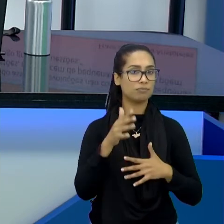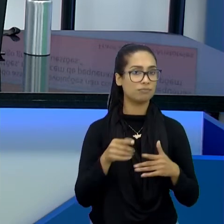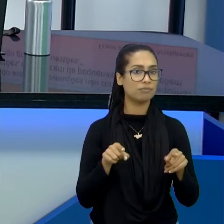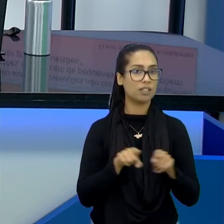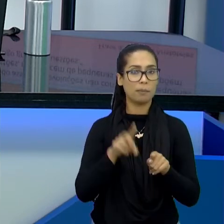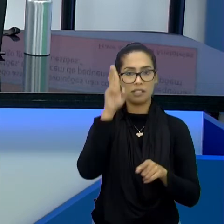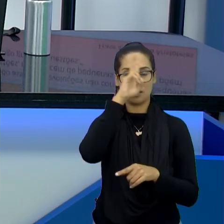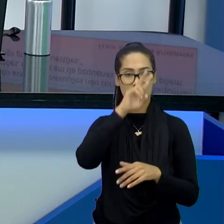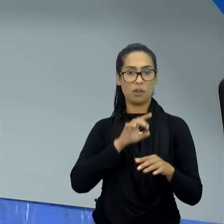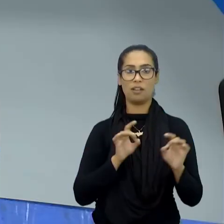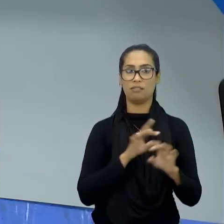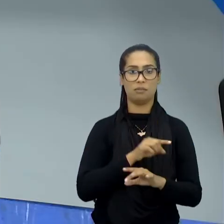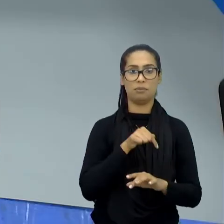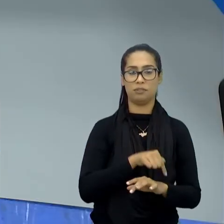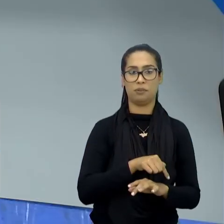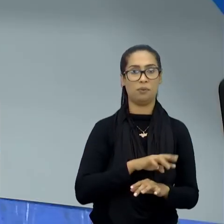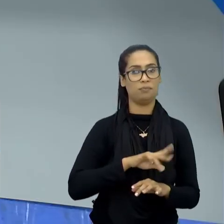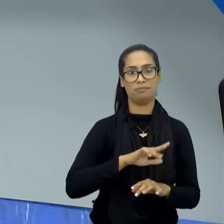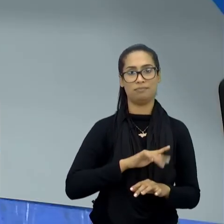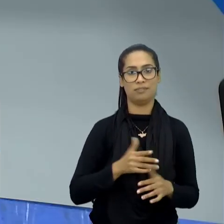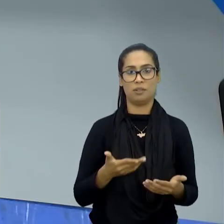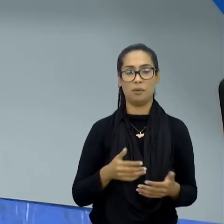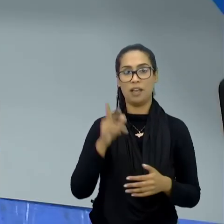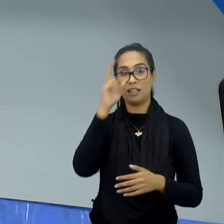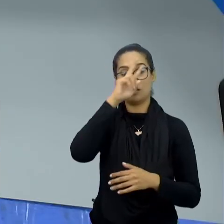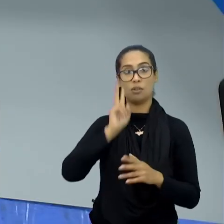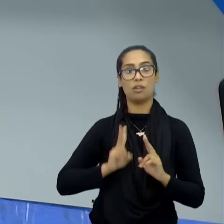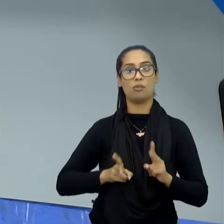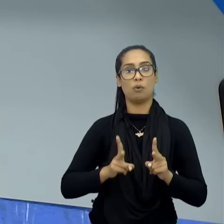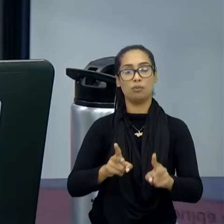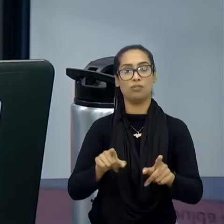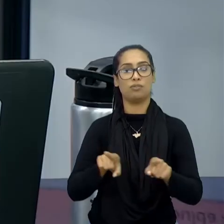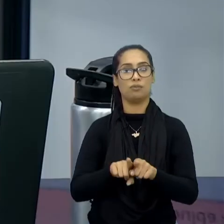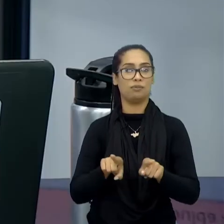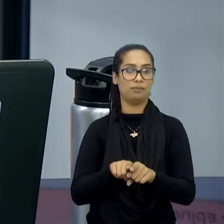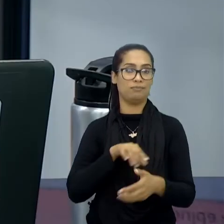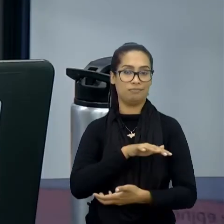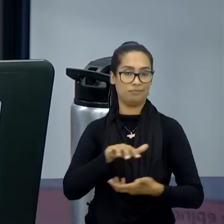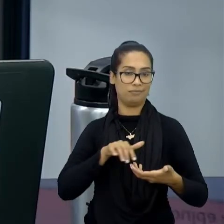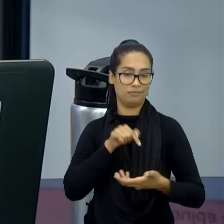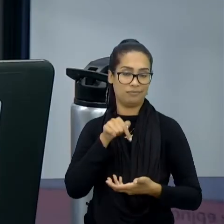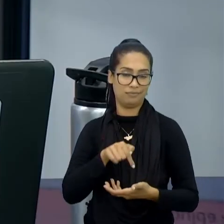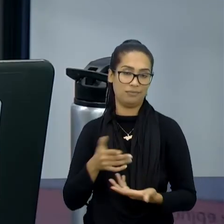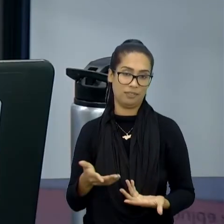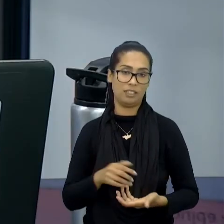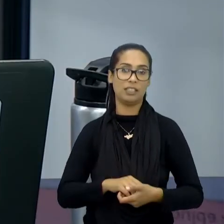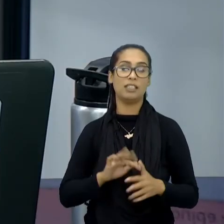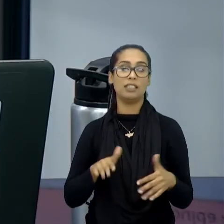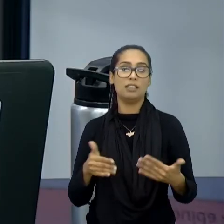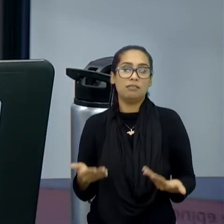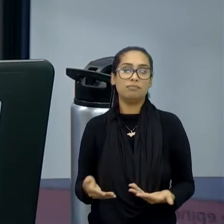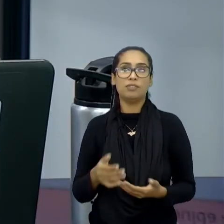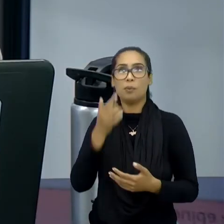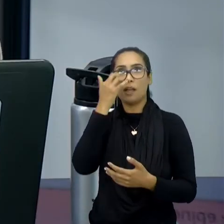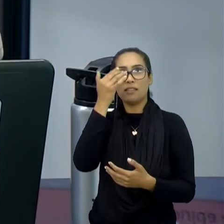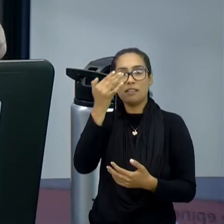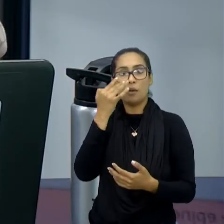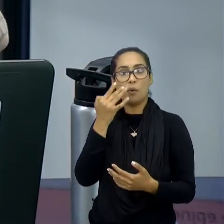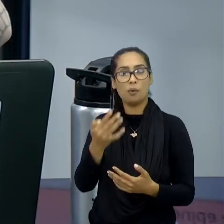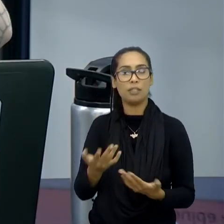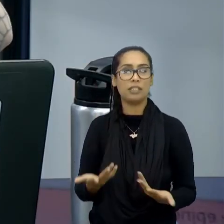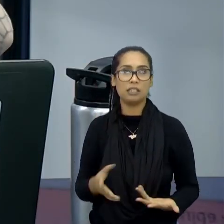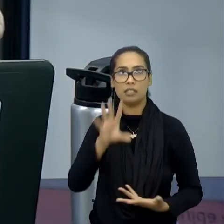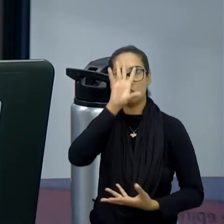não. A história continua e a história está profundamente relacionada à Revolução. Exato. Então, essas noções teleológicas da história, que são